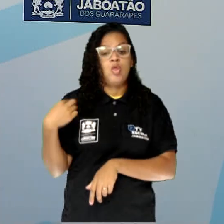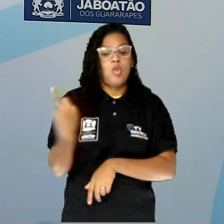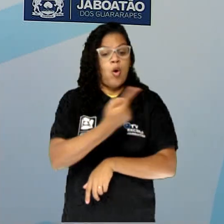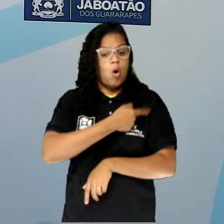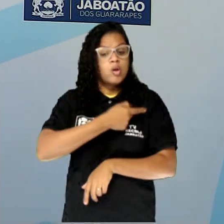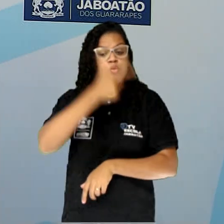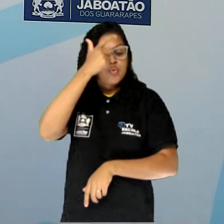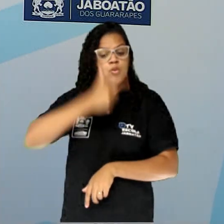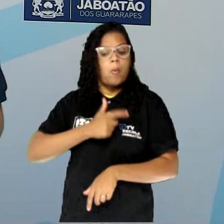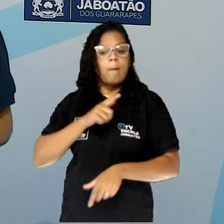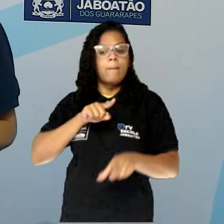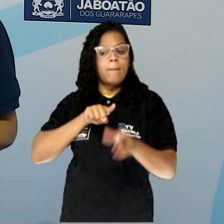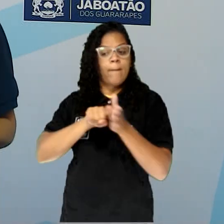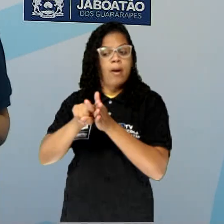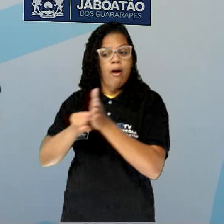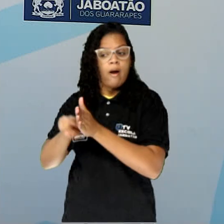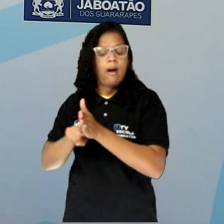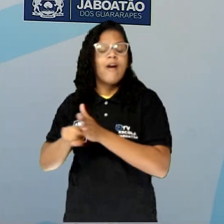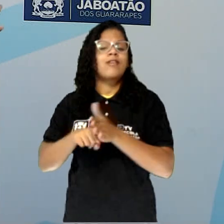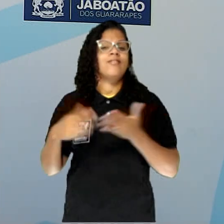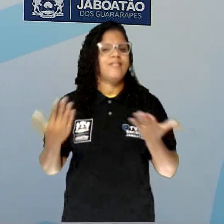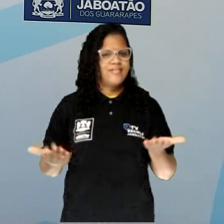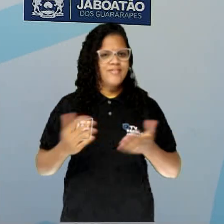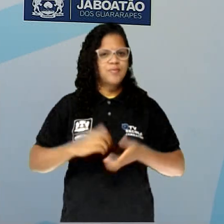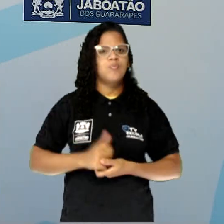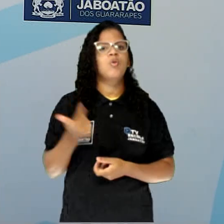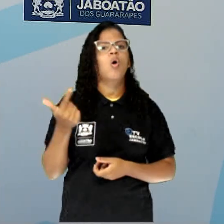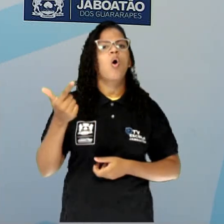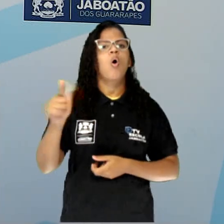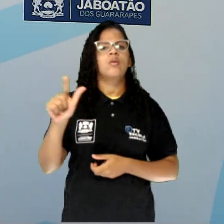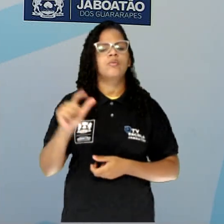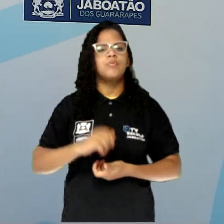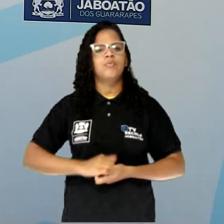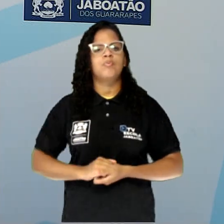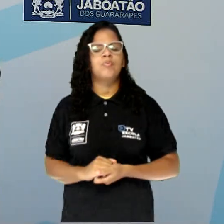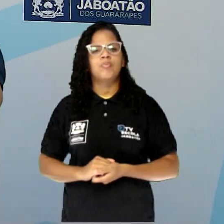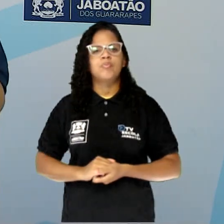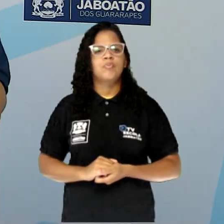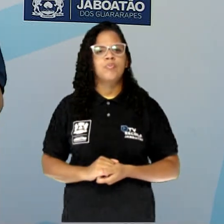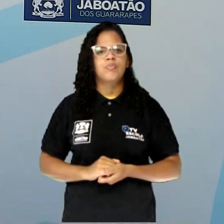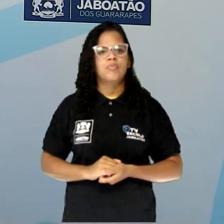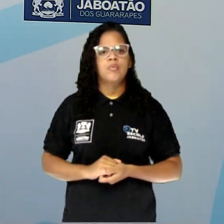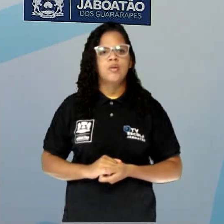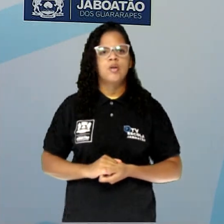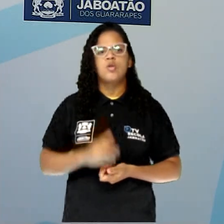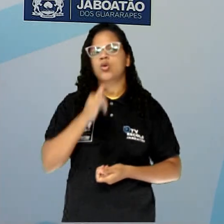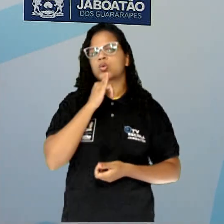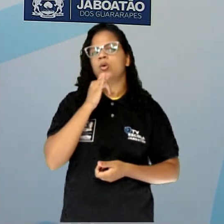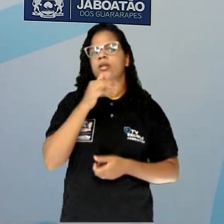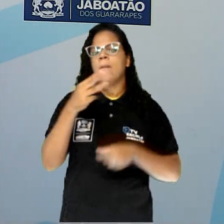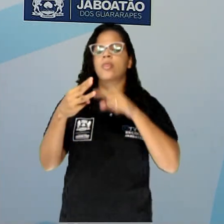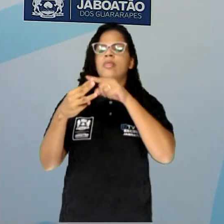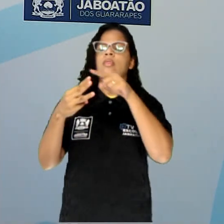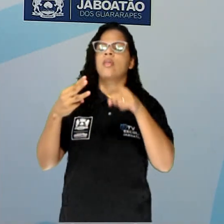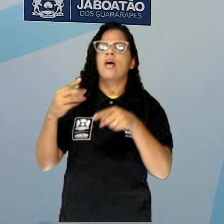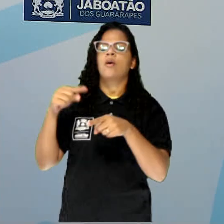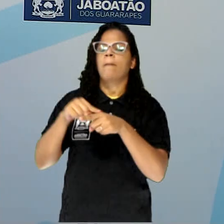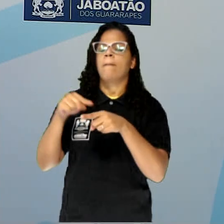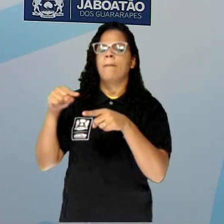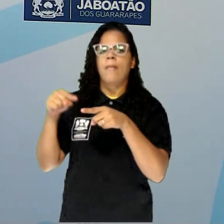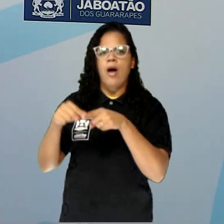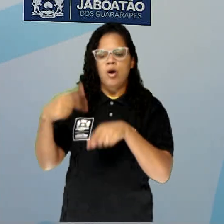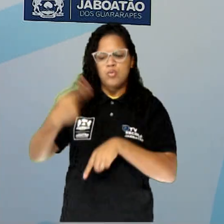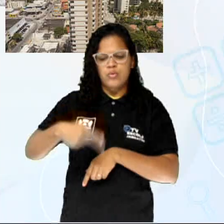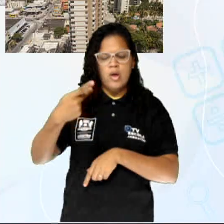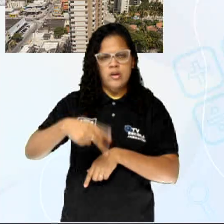pesquisadores. Outra coisa. Bom, eu trouxe aqui, por exemplo, 3 bairros assim, daqui do nosso município.